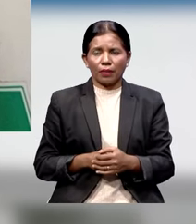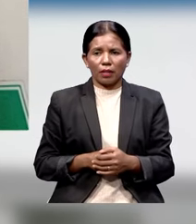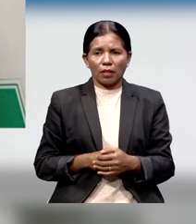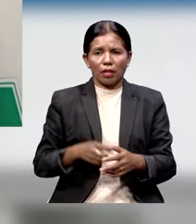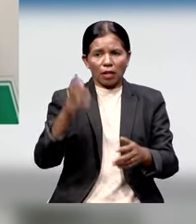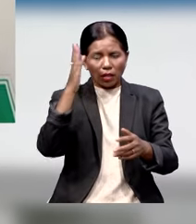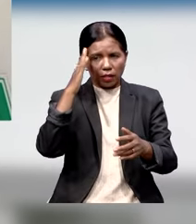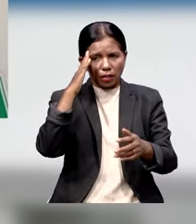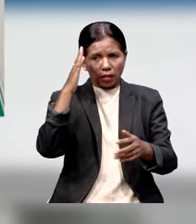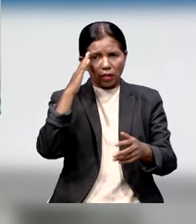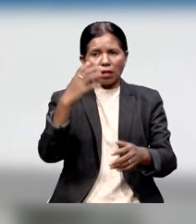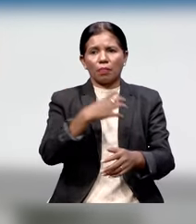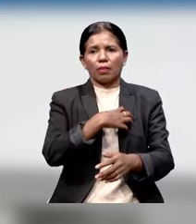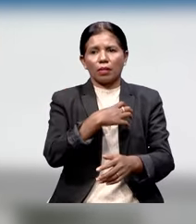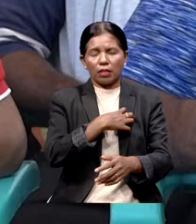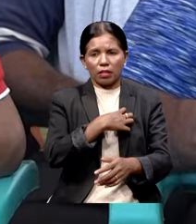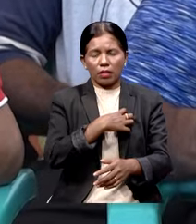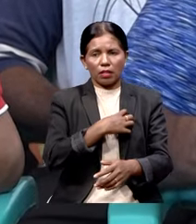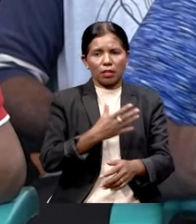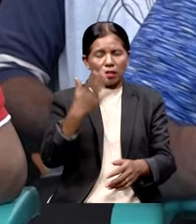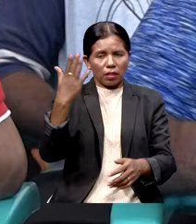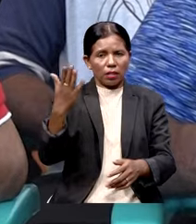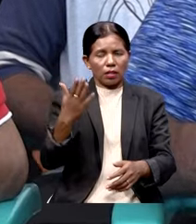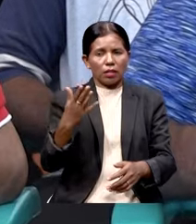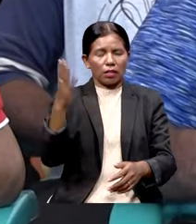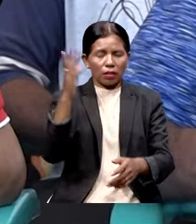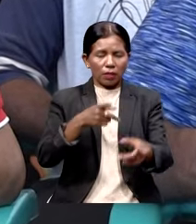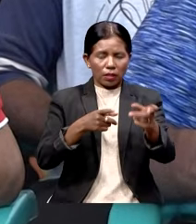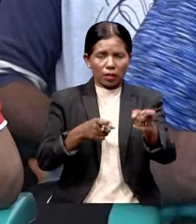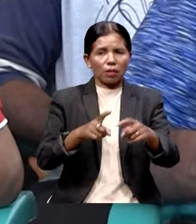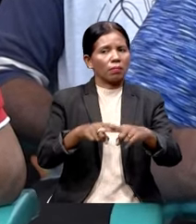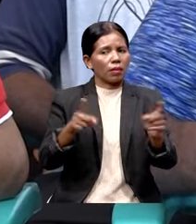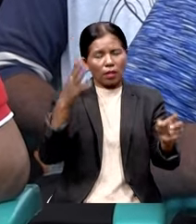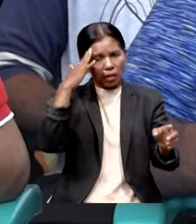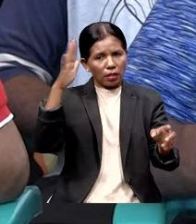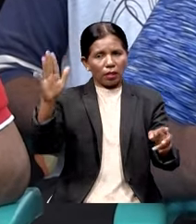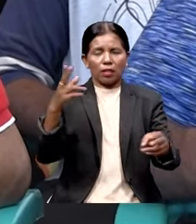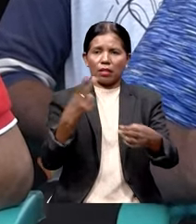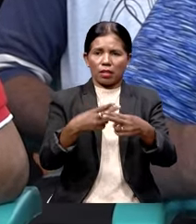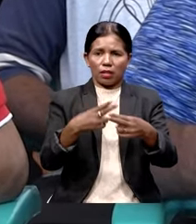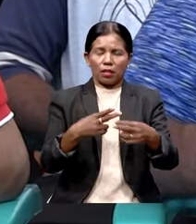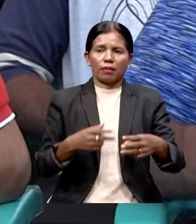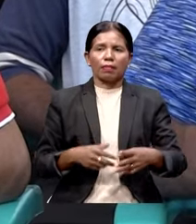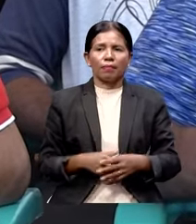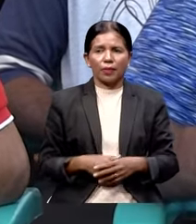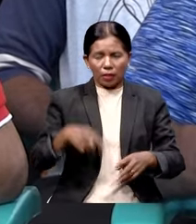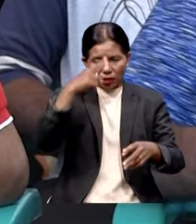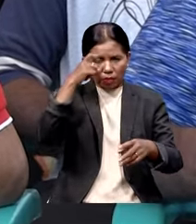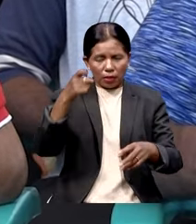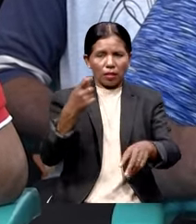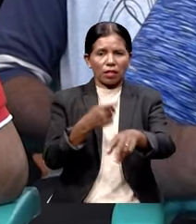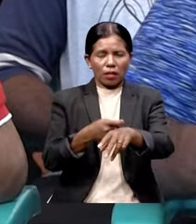conhece e polícia ia, levar tiro, mas vê lá tem nem naran. Também é tempo